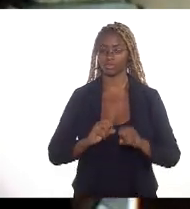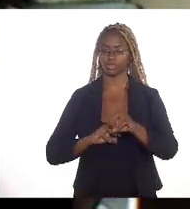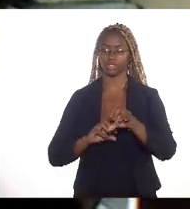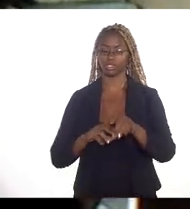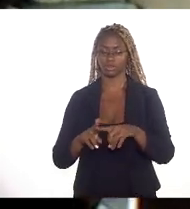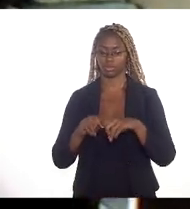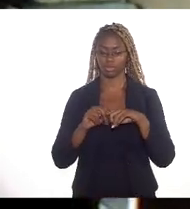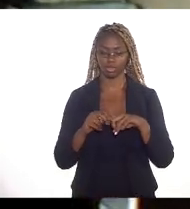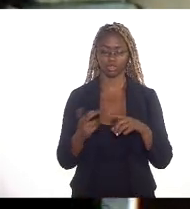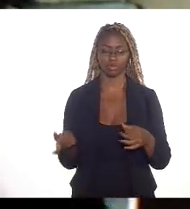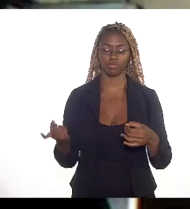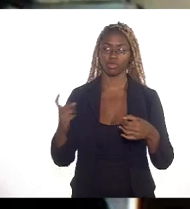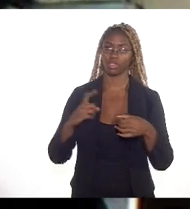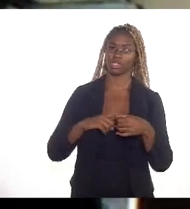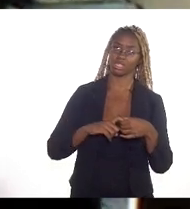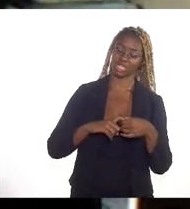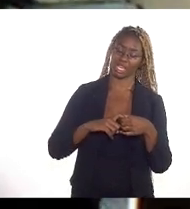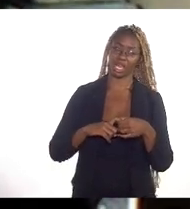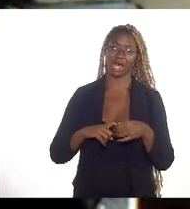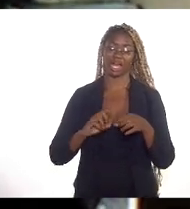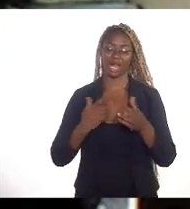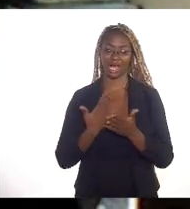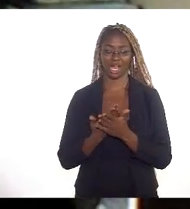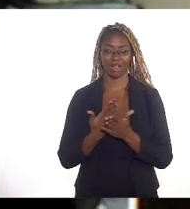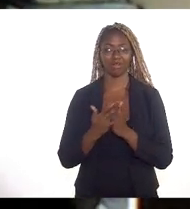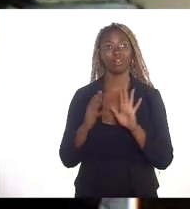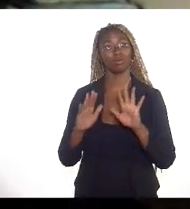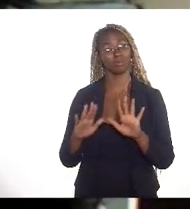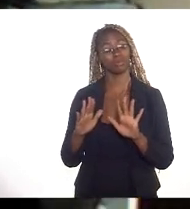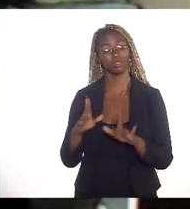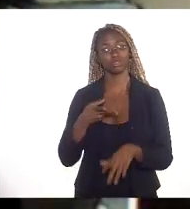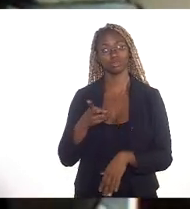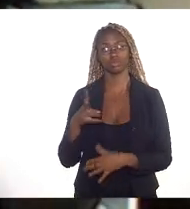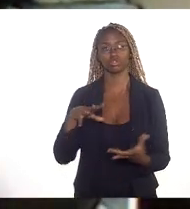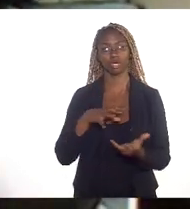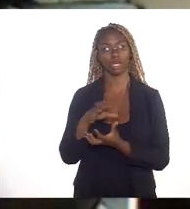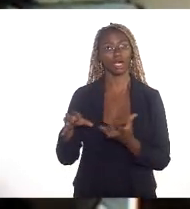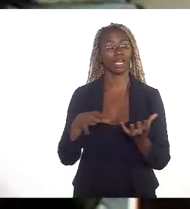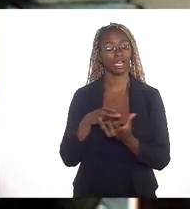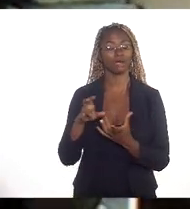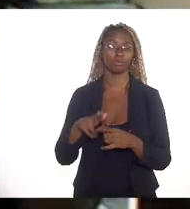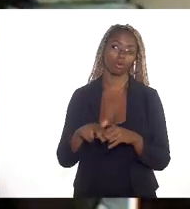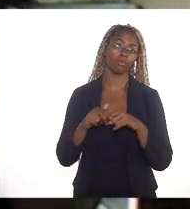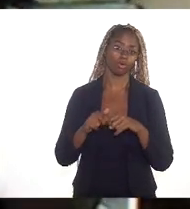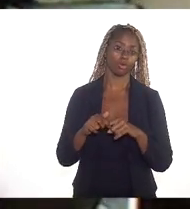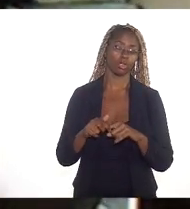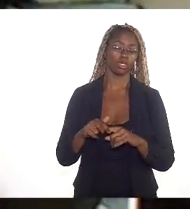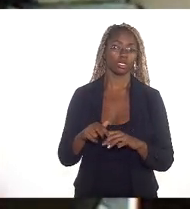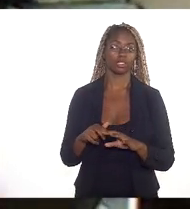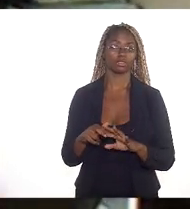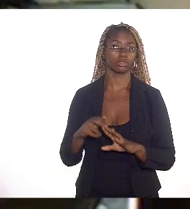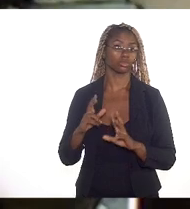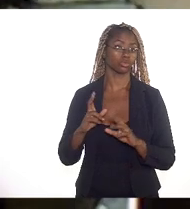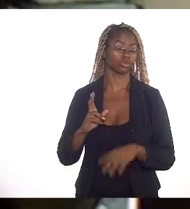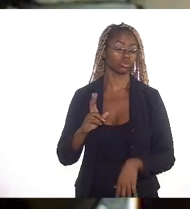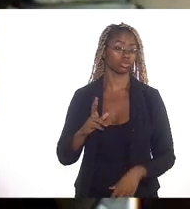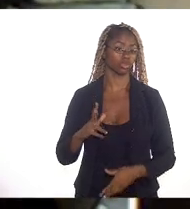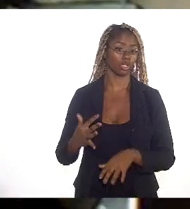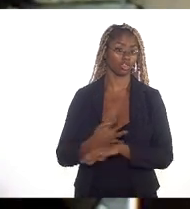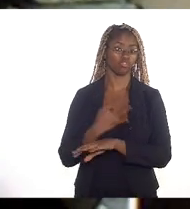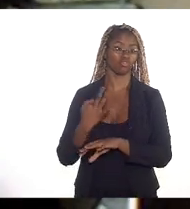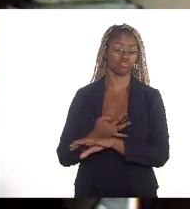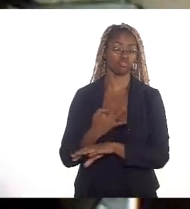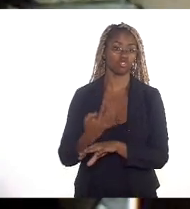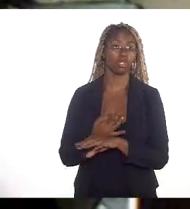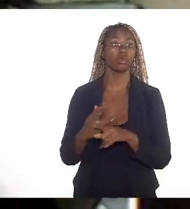né, os profissionais estão se recusando a voltar, fazendo greves pela vida para preservar a sua vida. É evidente que isso é legítimo. Né? Não há